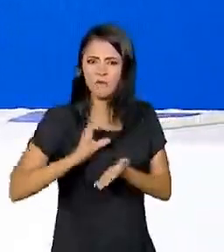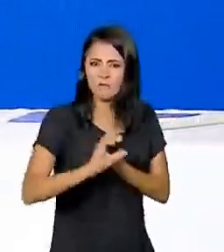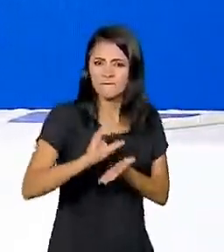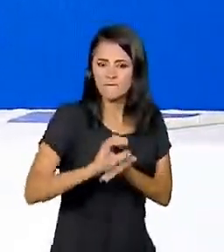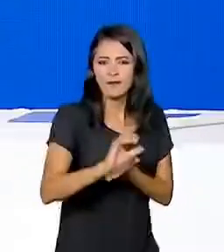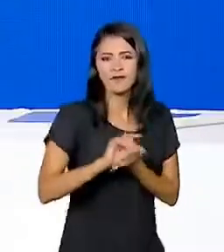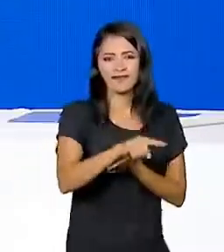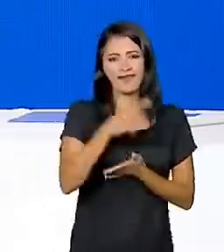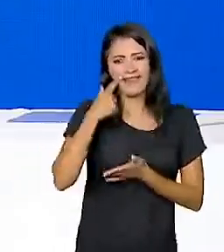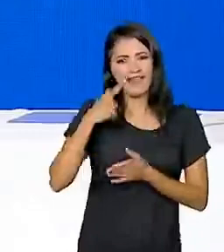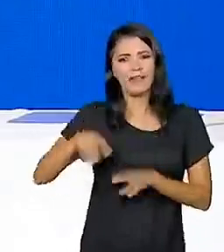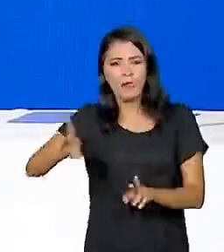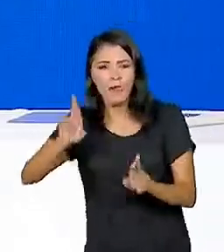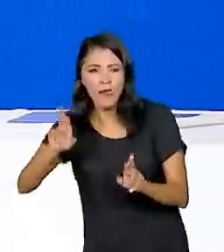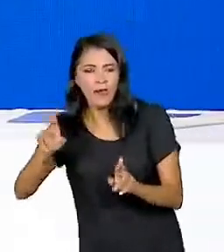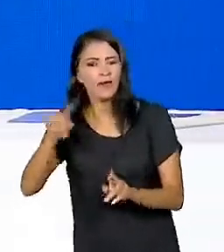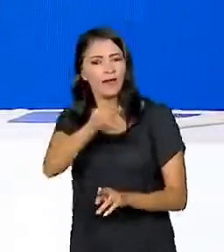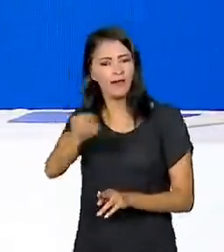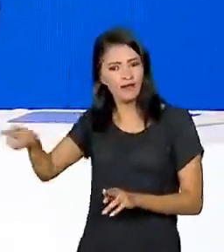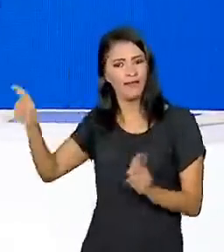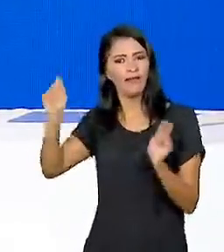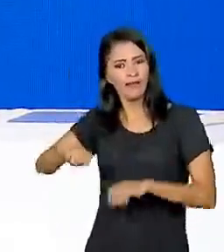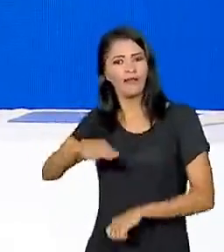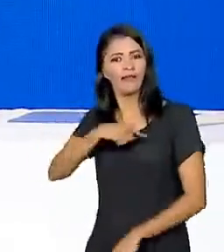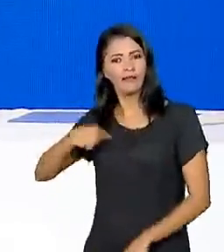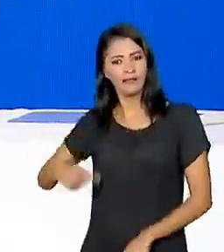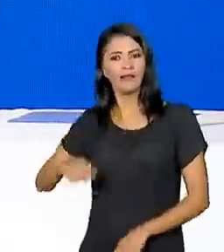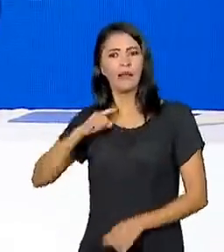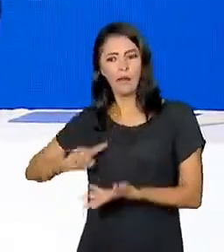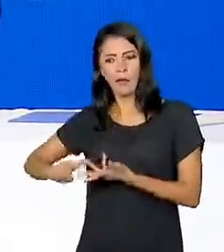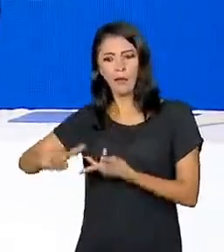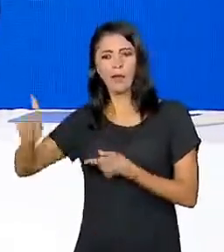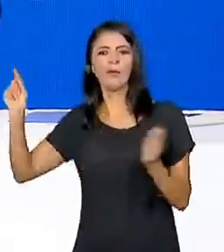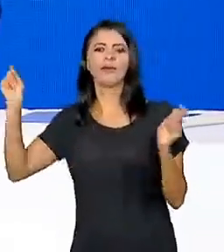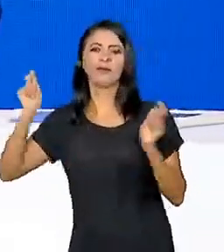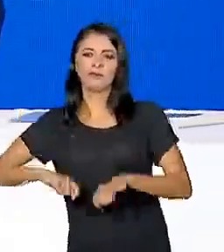apostou, e eles têm todas as condições para isso, em ganho de escala.